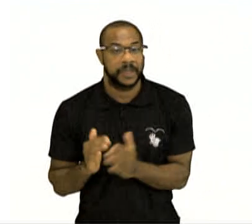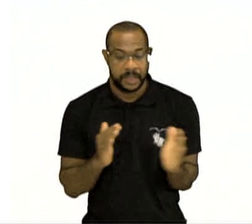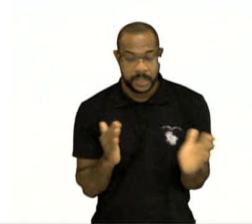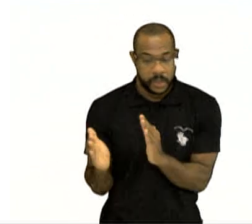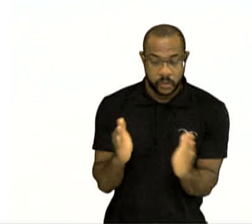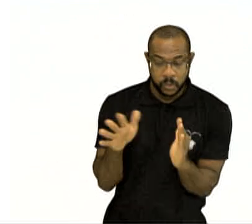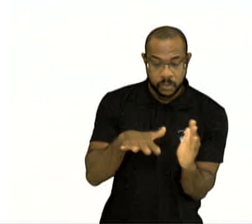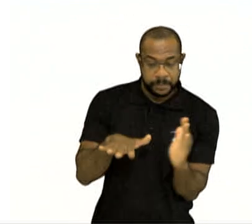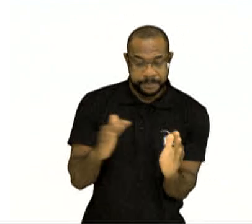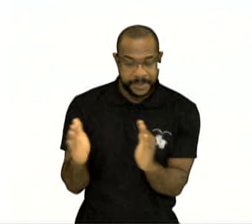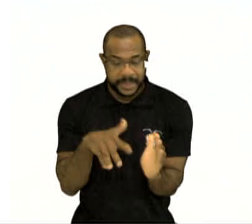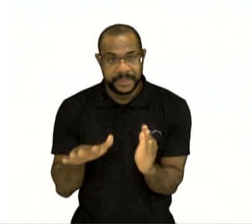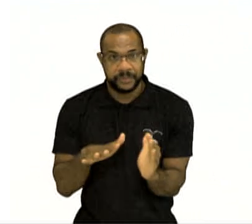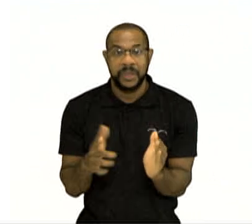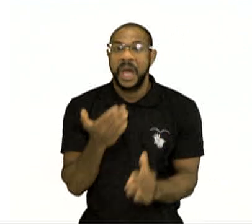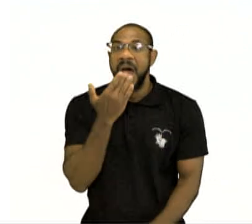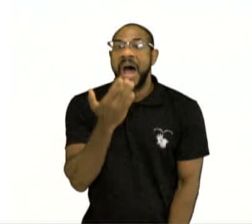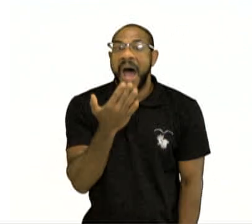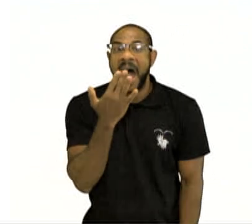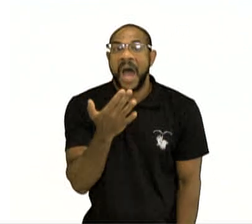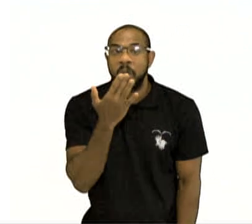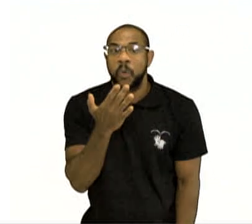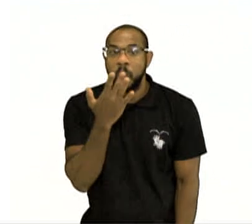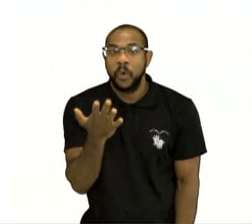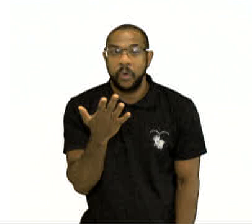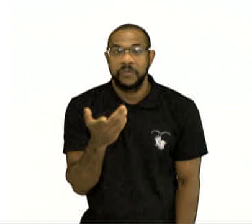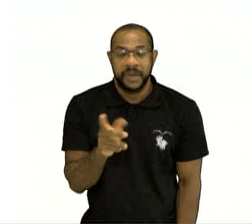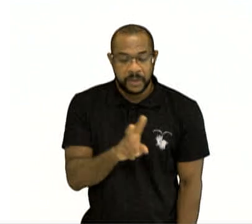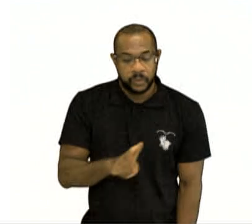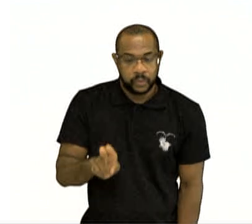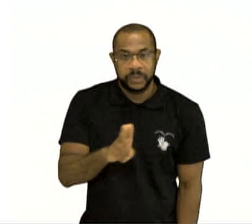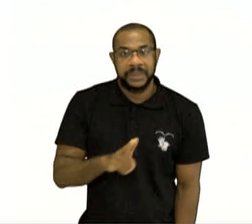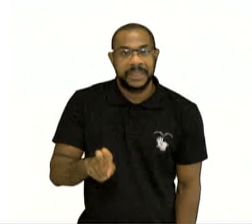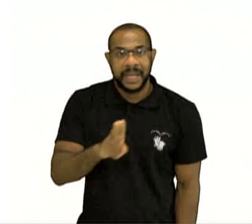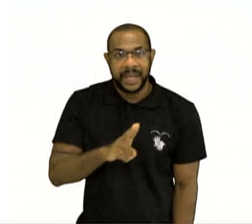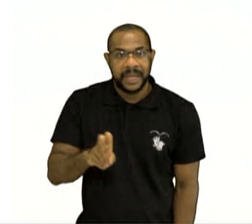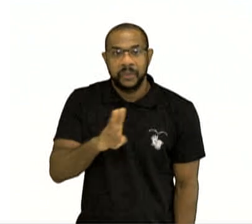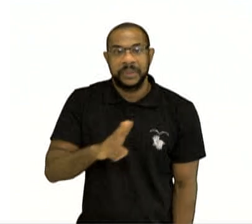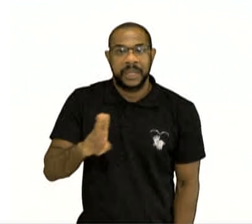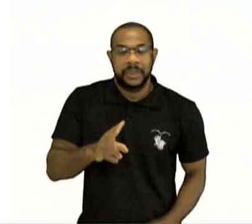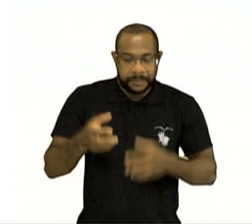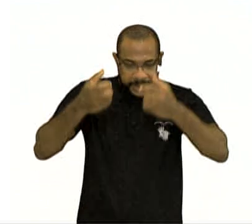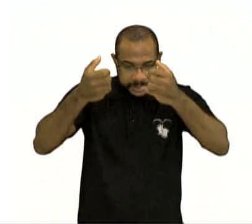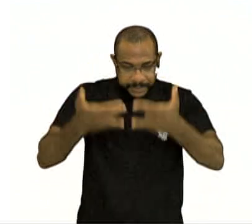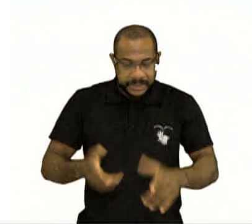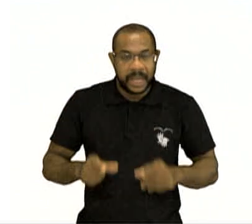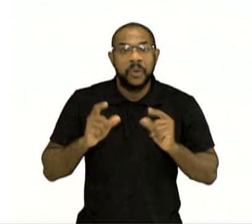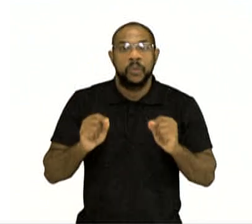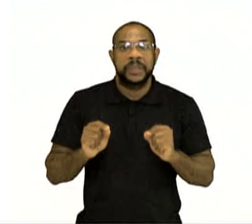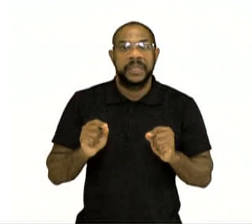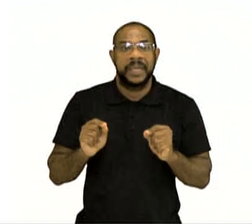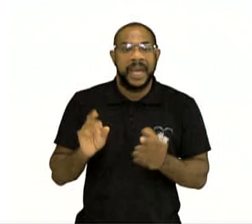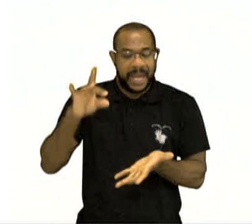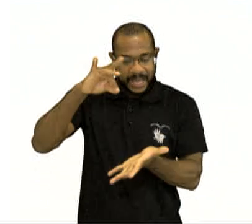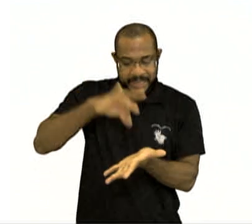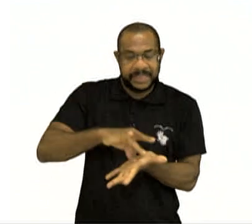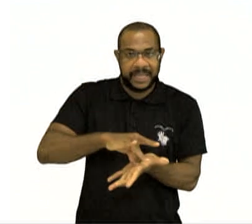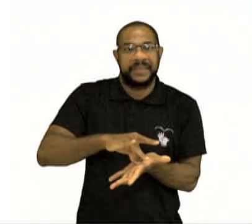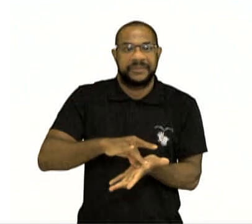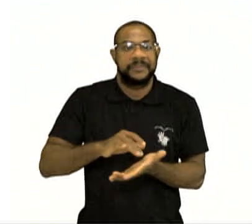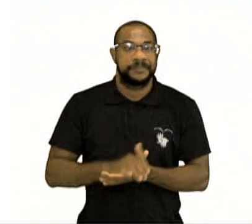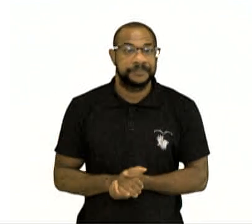foi usada apenas como um instrumento para retratar a realidade da maneira mais verídica